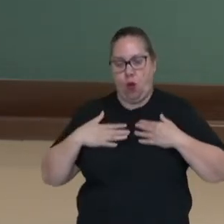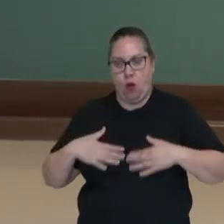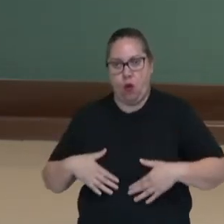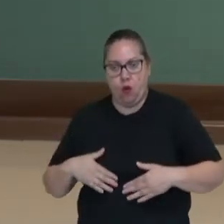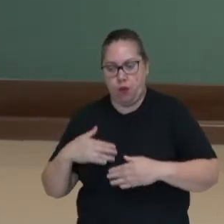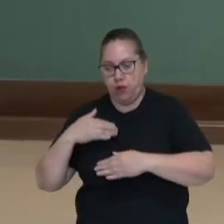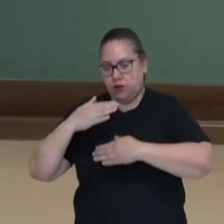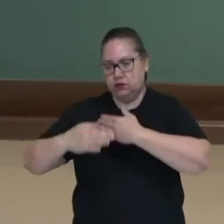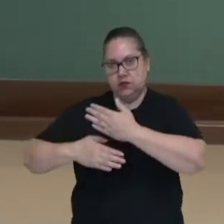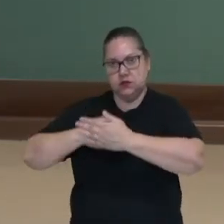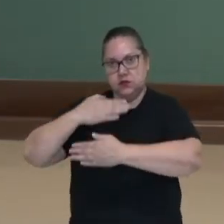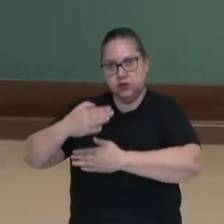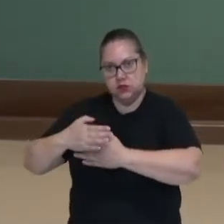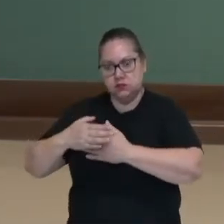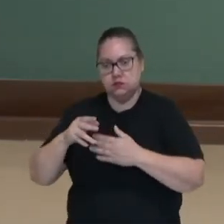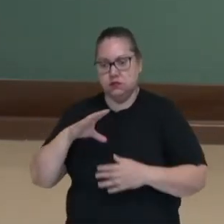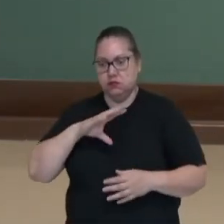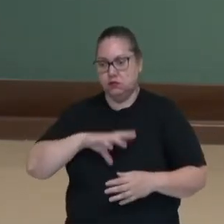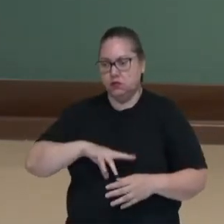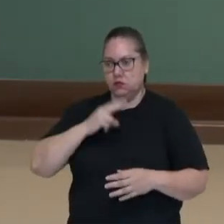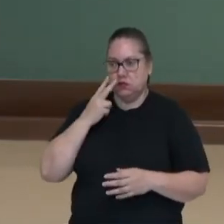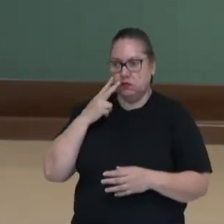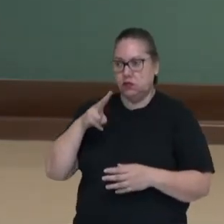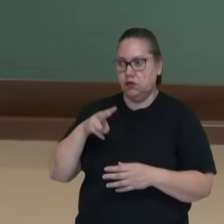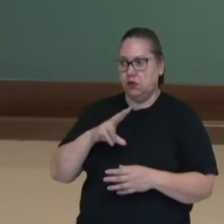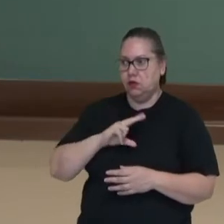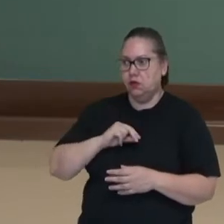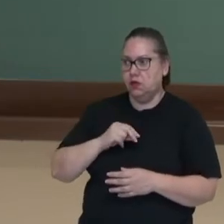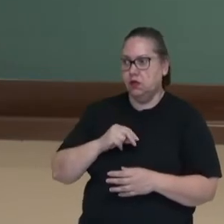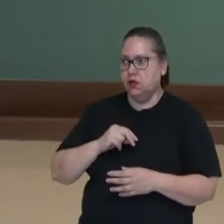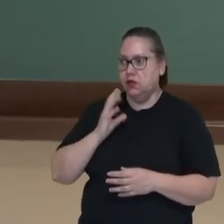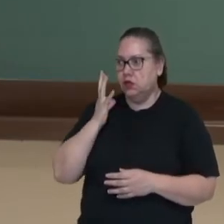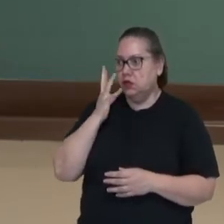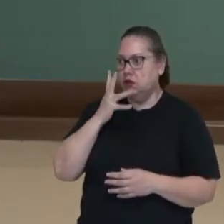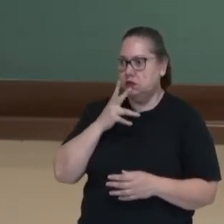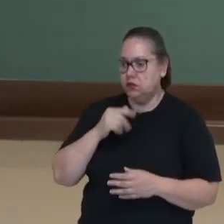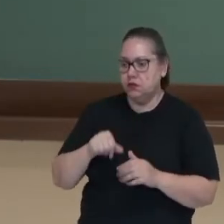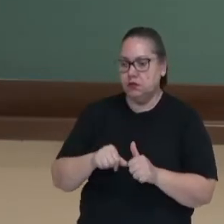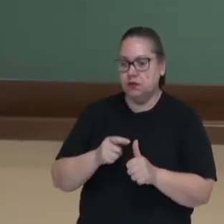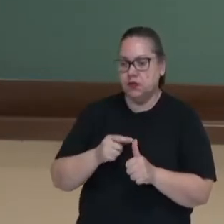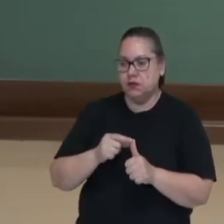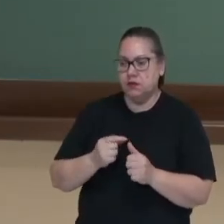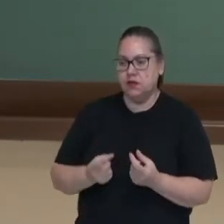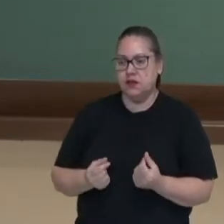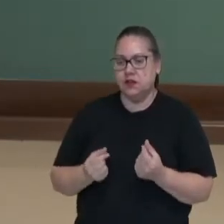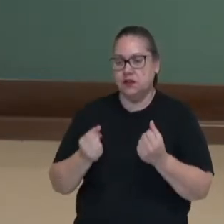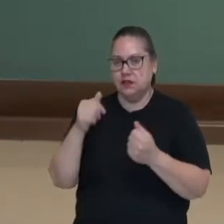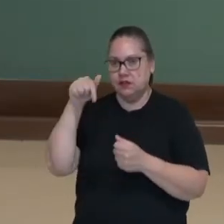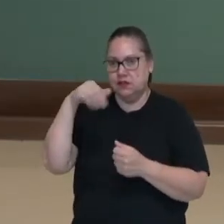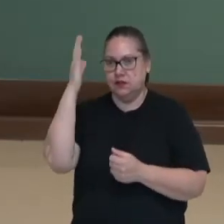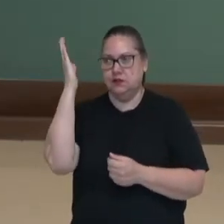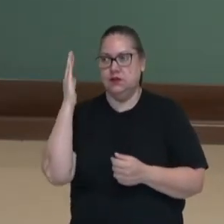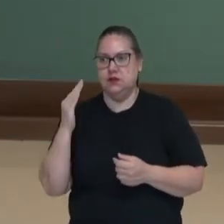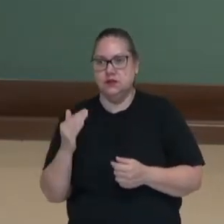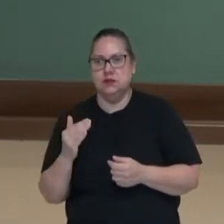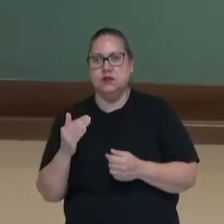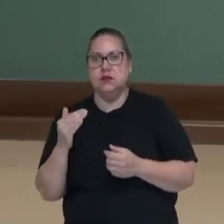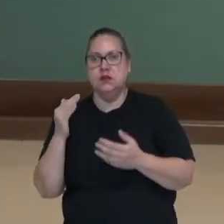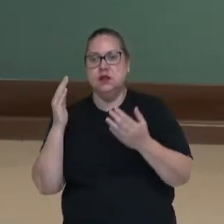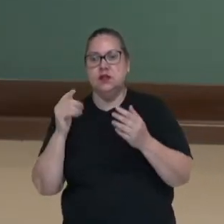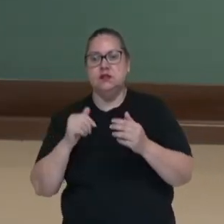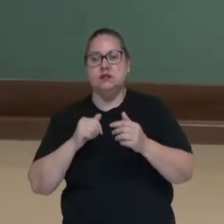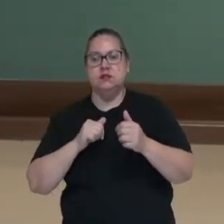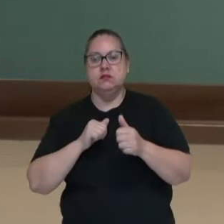tecidos. Então, quando os portugueses viram aquelas árvores e encontraram ali a primeira riqueza para ser explorada do Brasil, e em